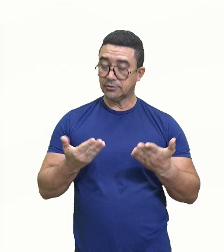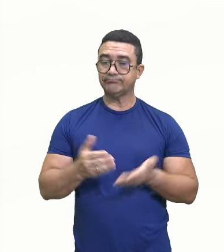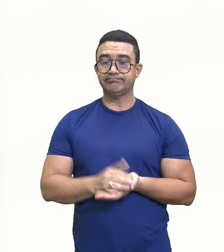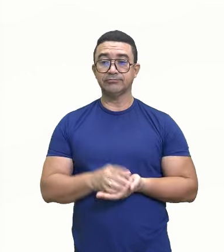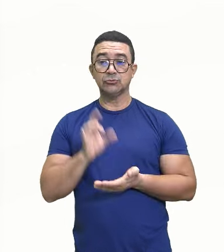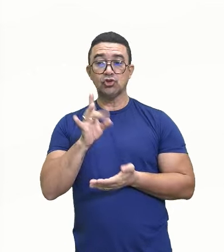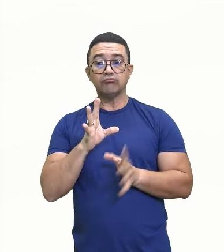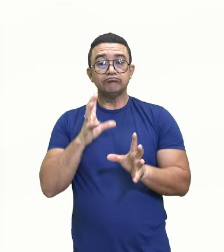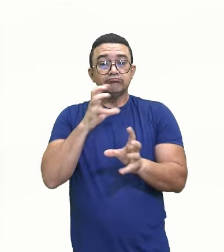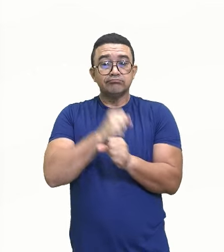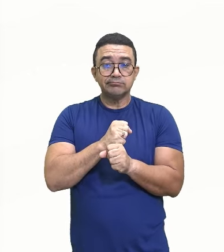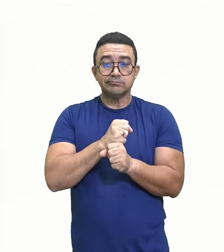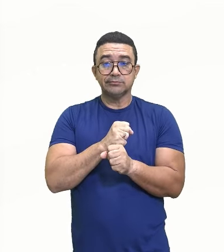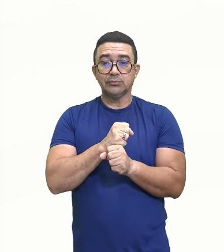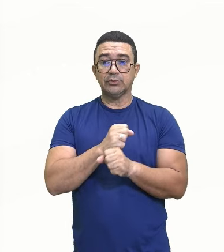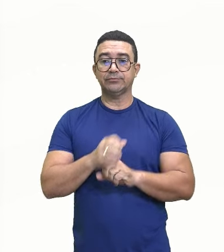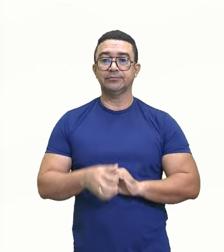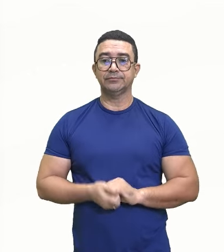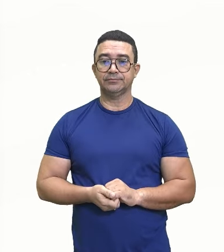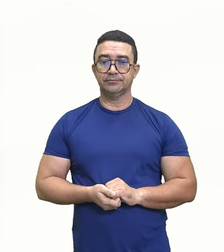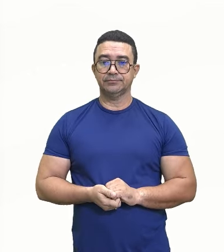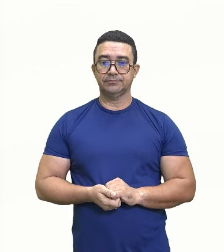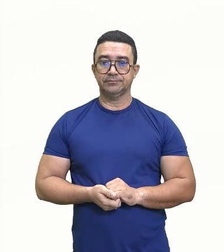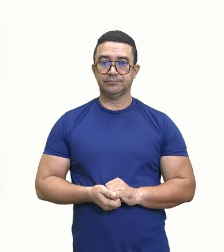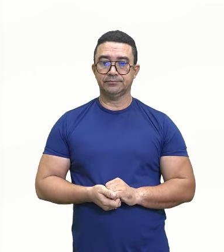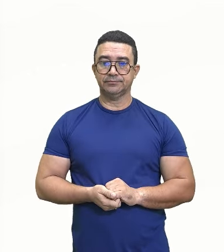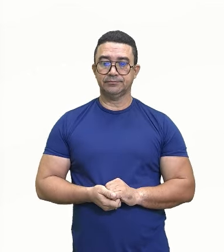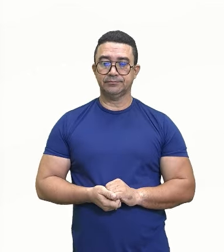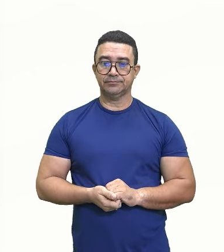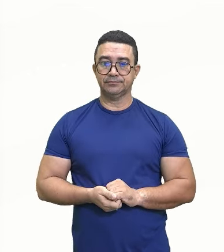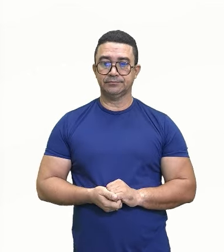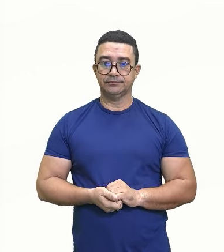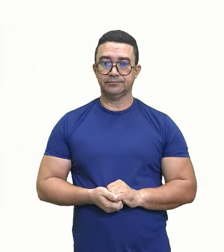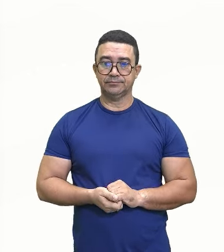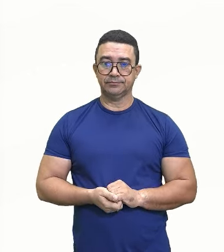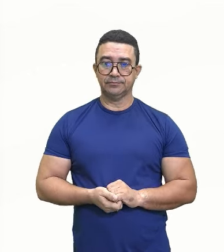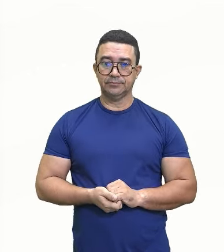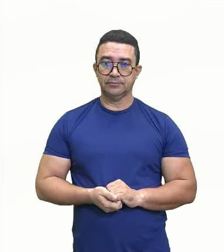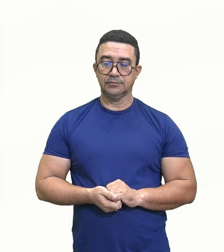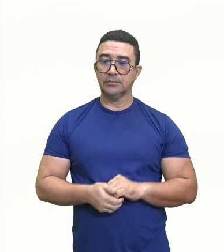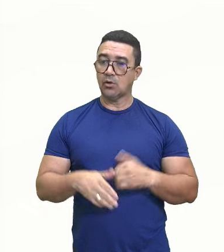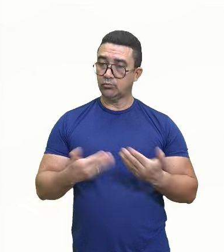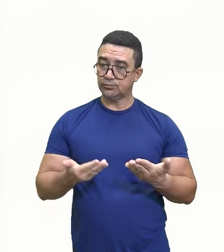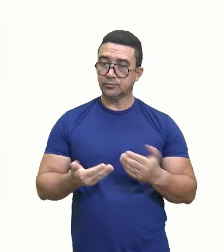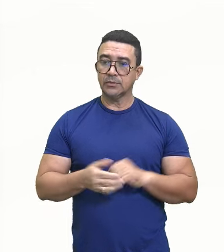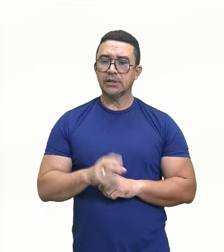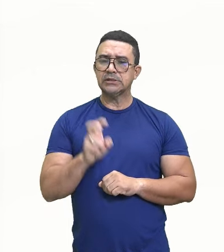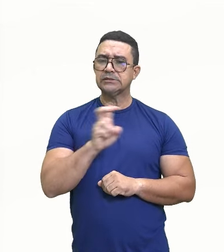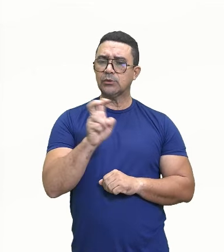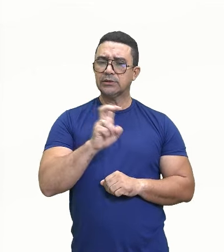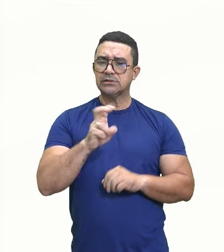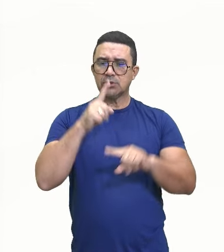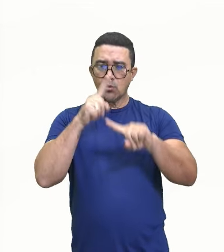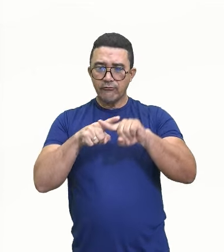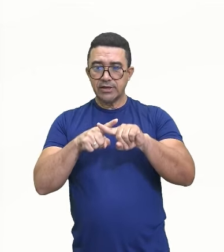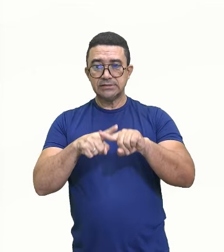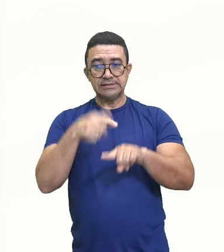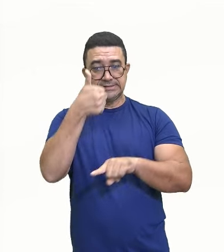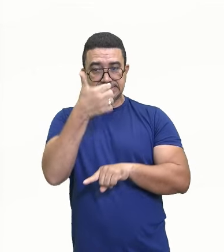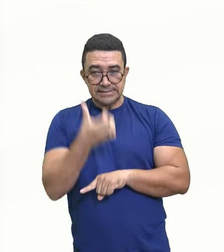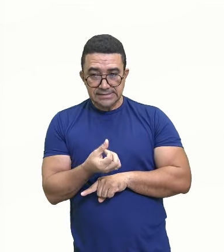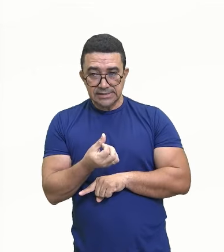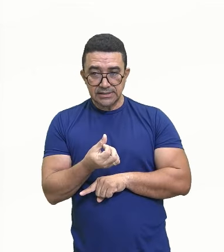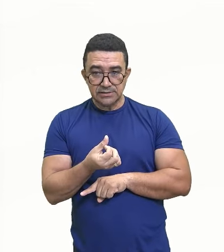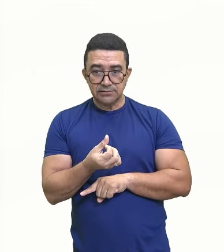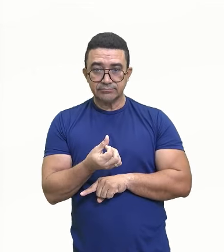só resolver. Chegamos na expressão que já tínhamos antes. O que eu faço aqui? 55 vezes